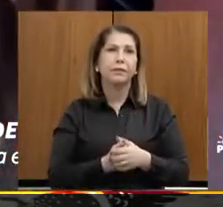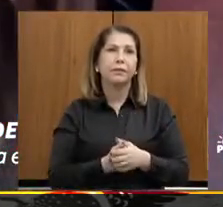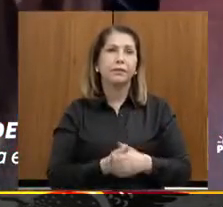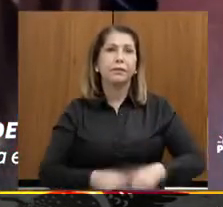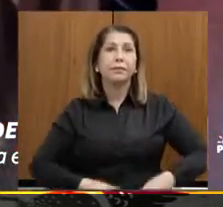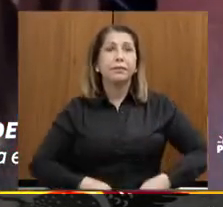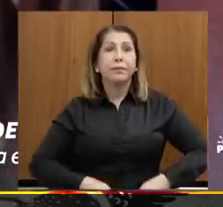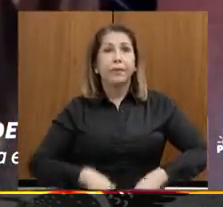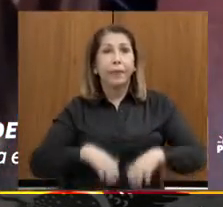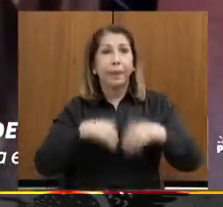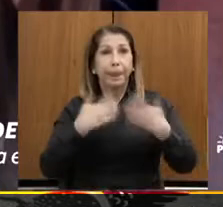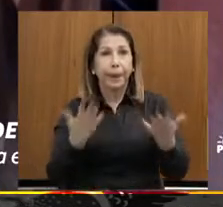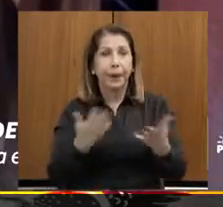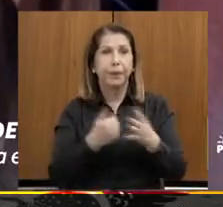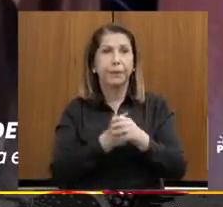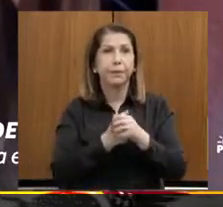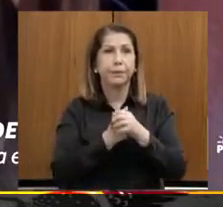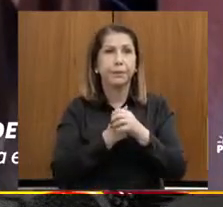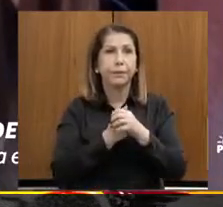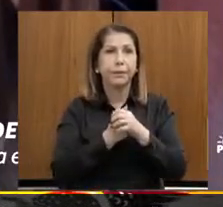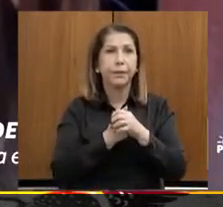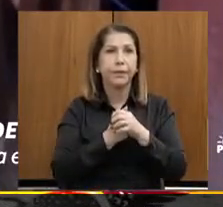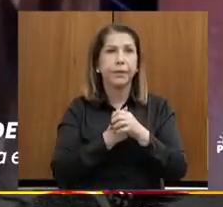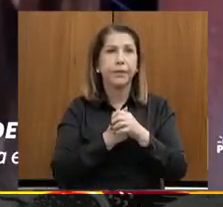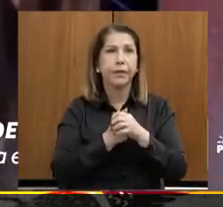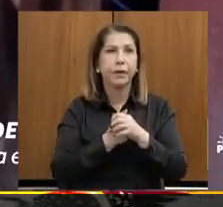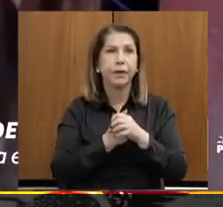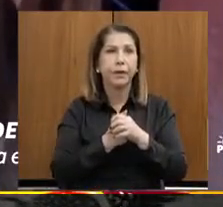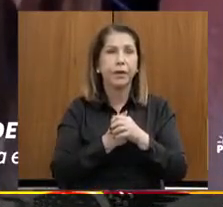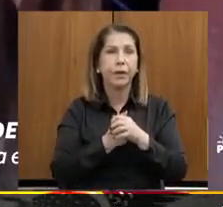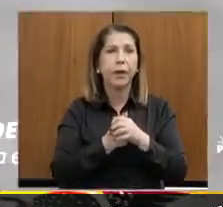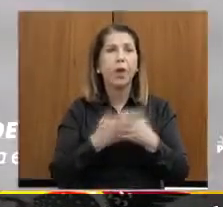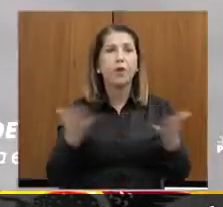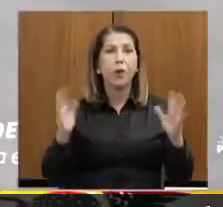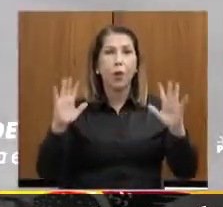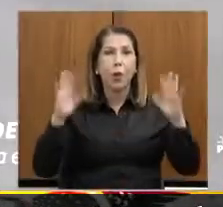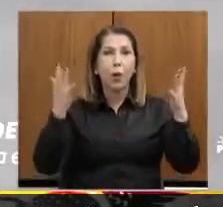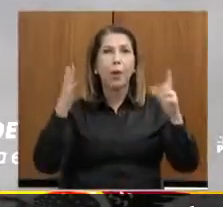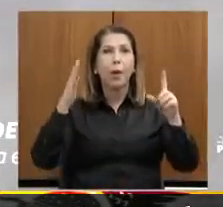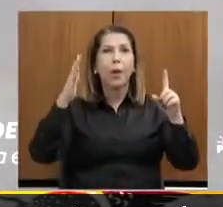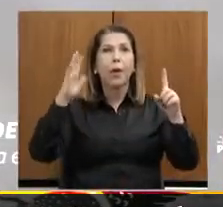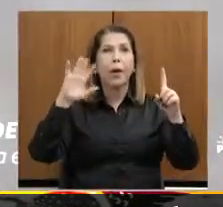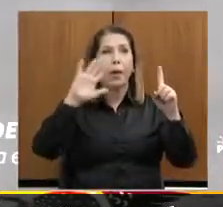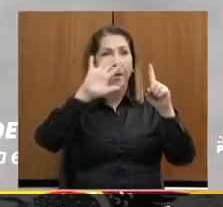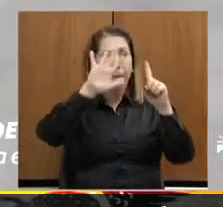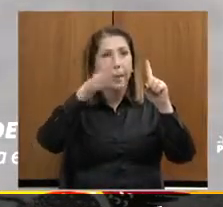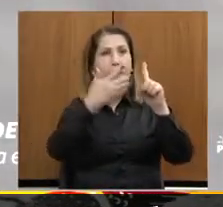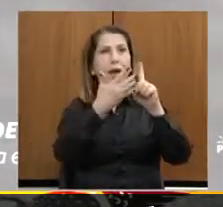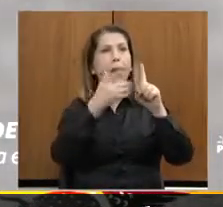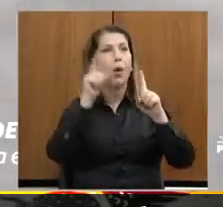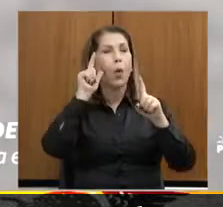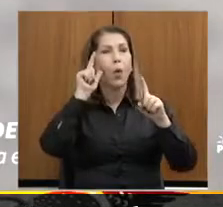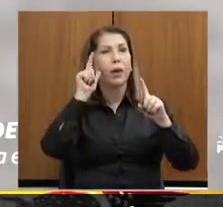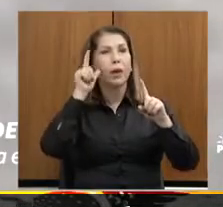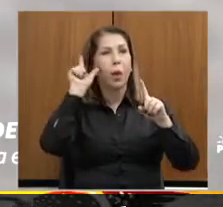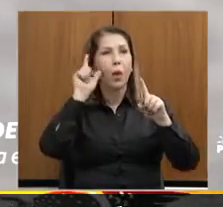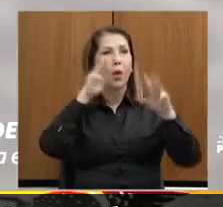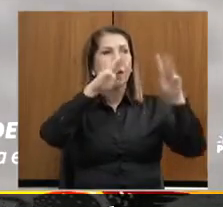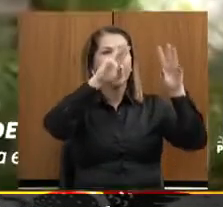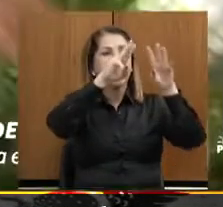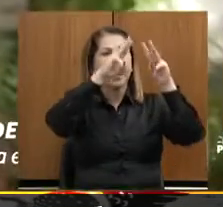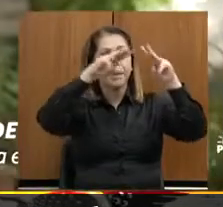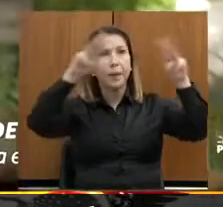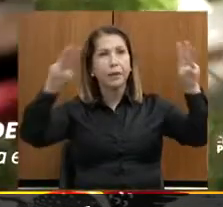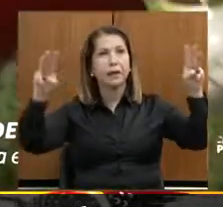bom então é é o único que foi homenageado no Palácio das Artes no